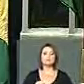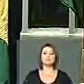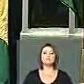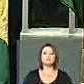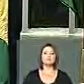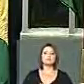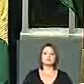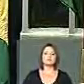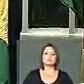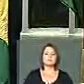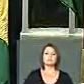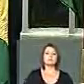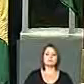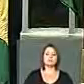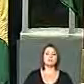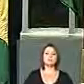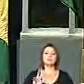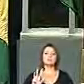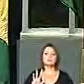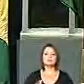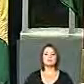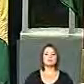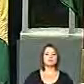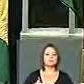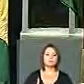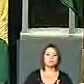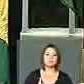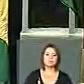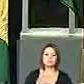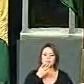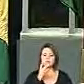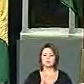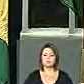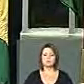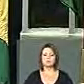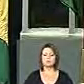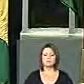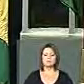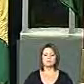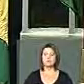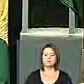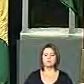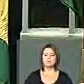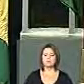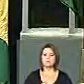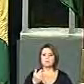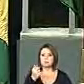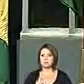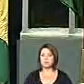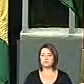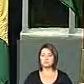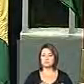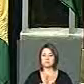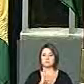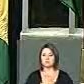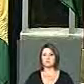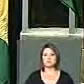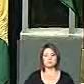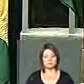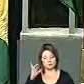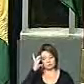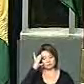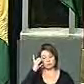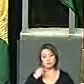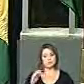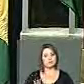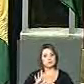que, iniciadas com Lula, seguiram a ser implementadas no primeiro mandato da Presidenta Dilma. Diante de